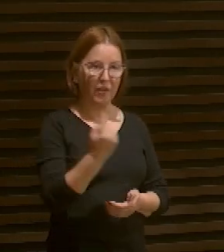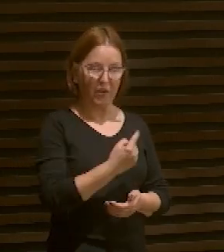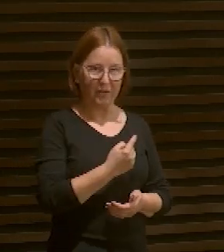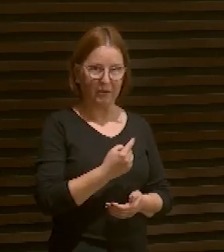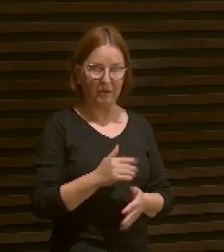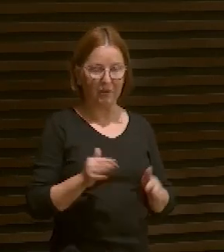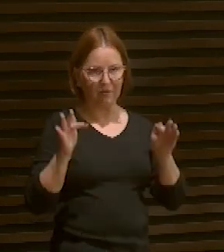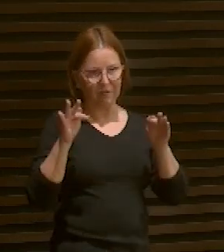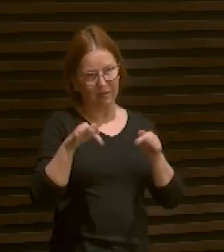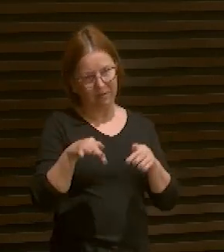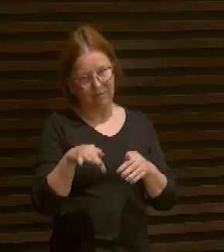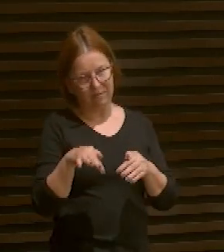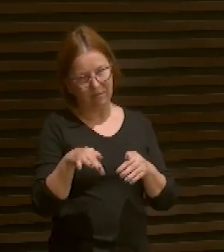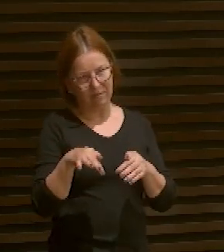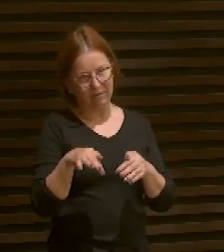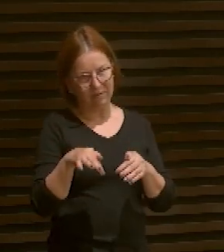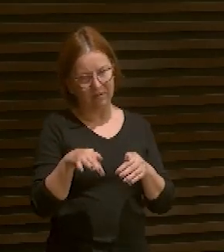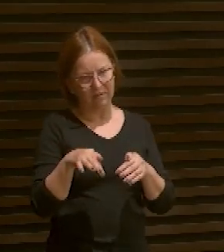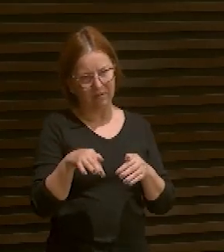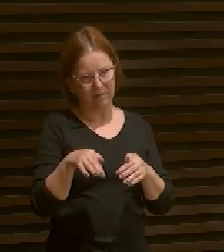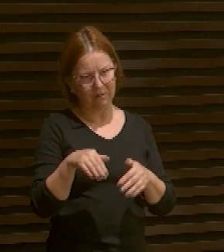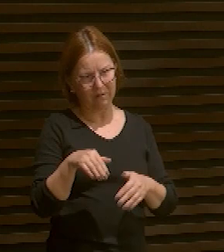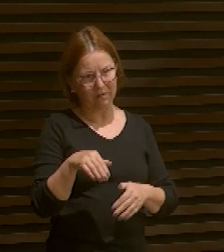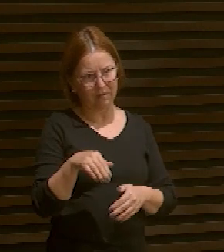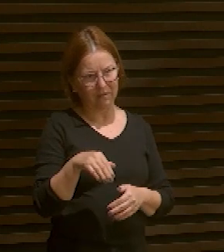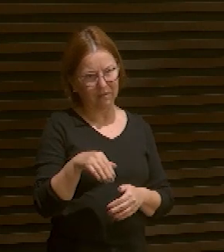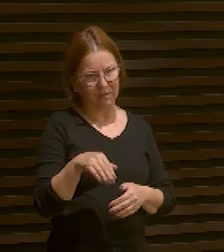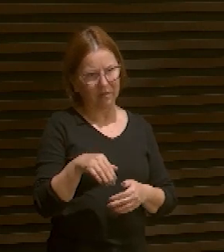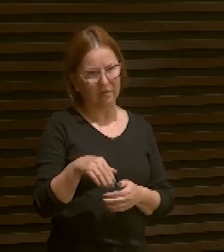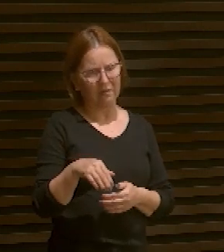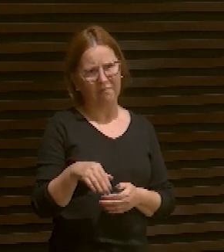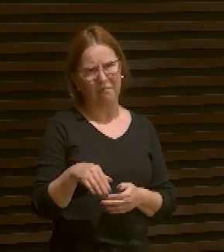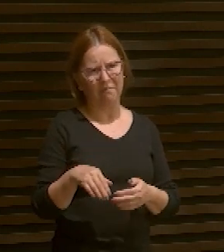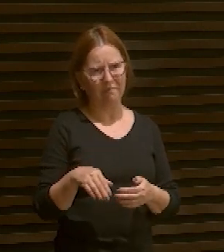comemos então na ressurreição de Cristo, da árvore da vida.